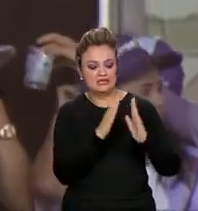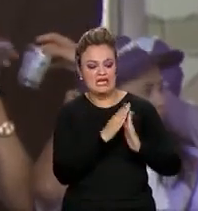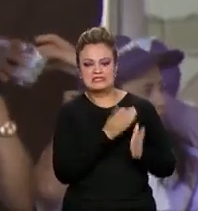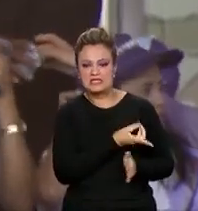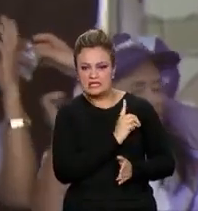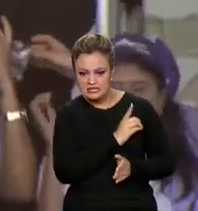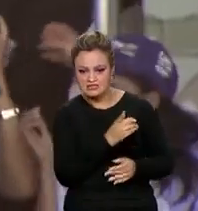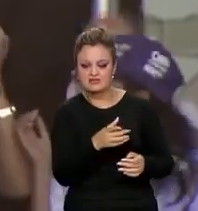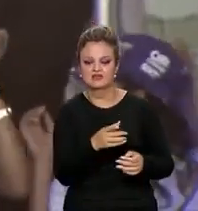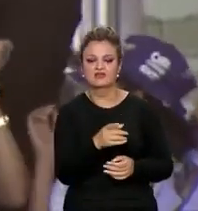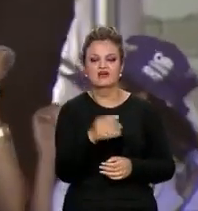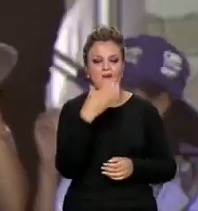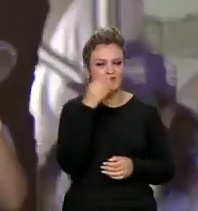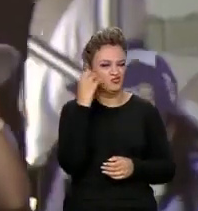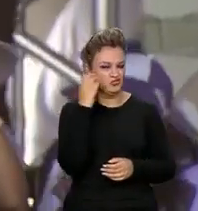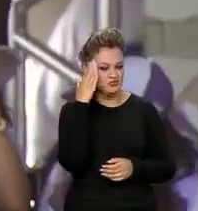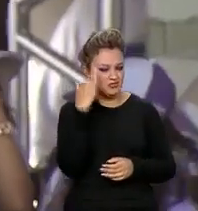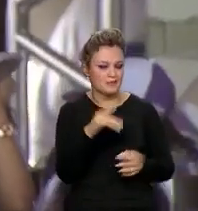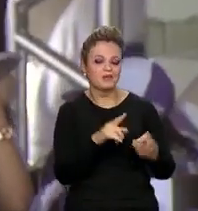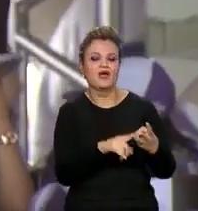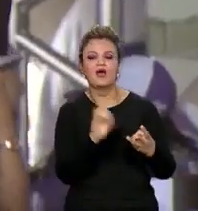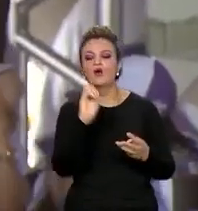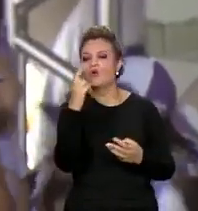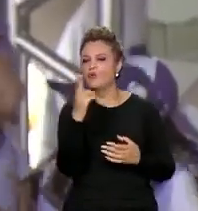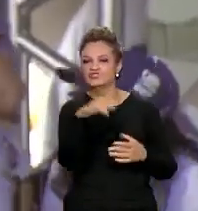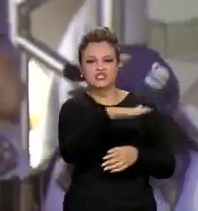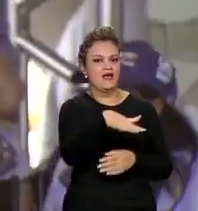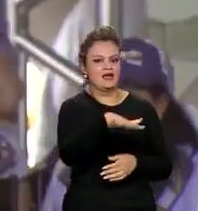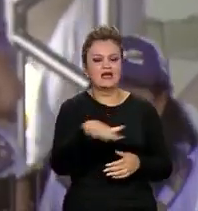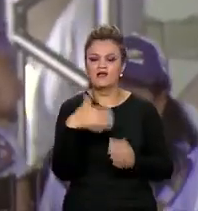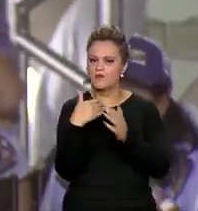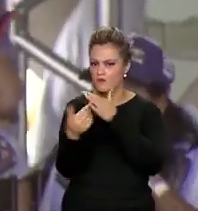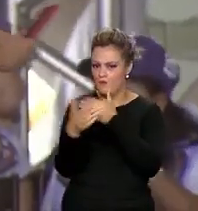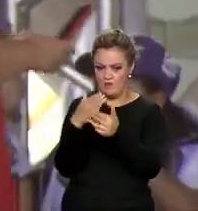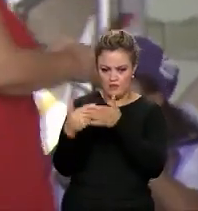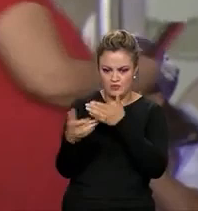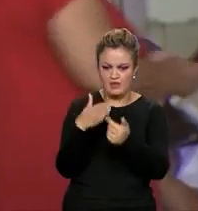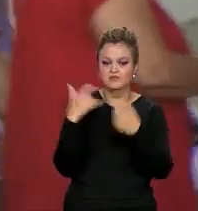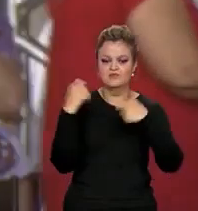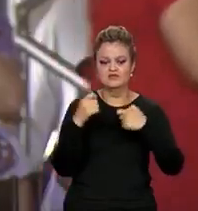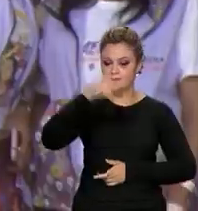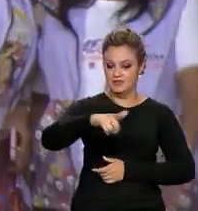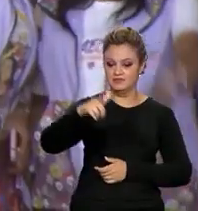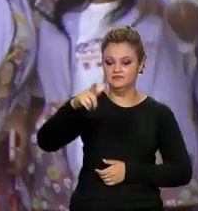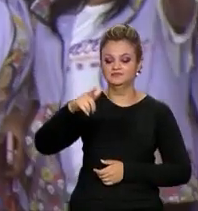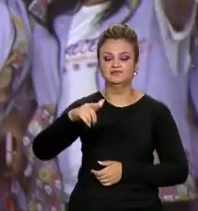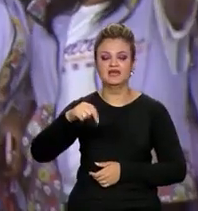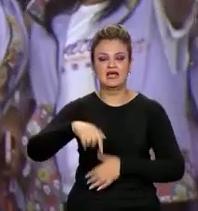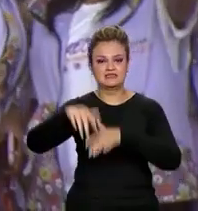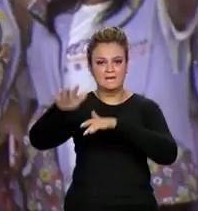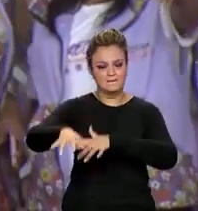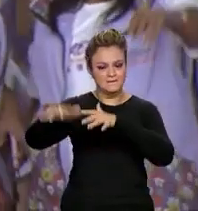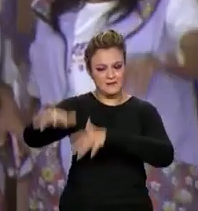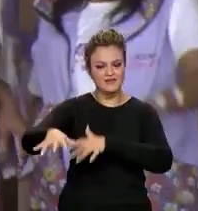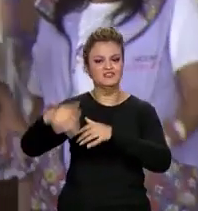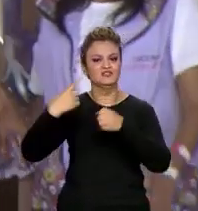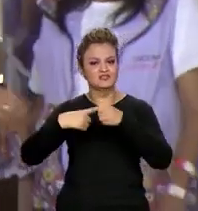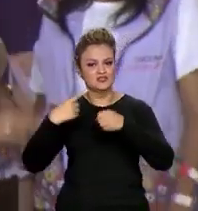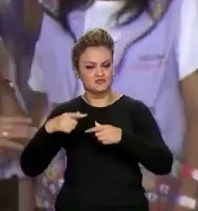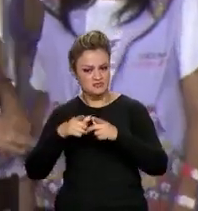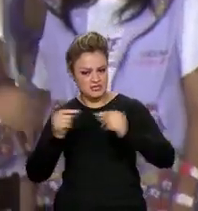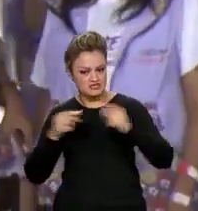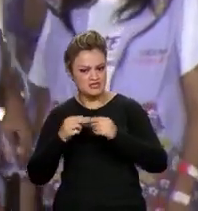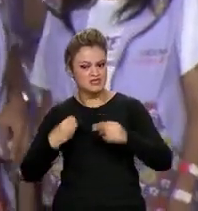especializada Flávio Dino seja de qualquer área que for que for necessário e essa marcha está em Brasília